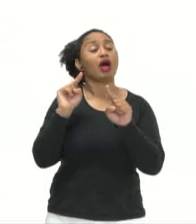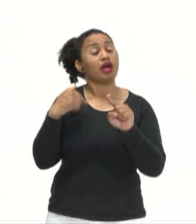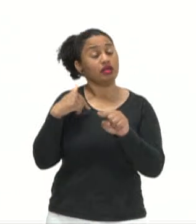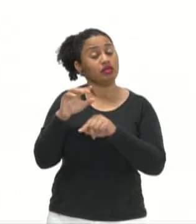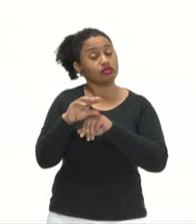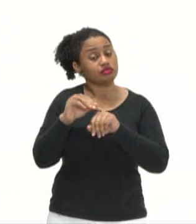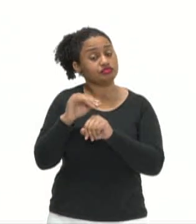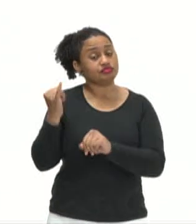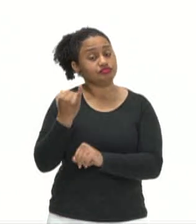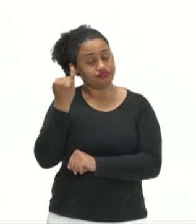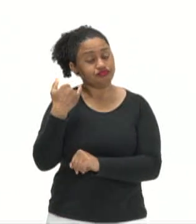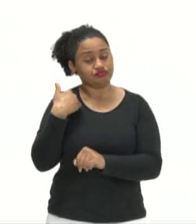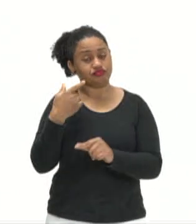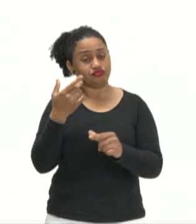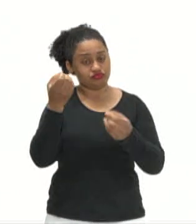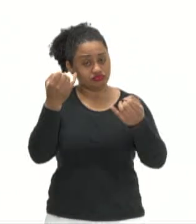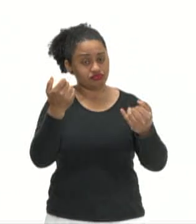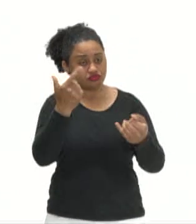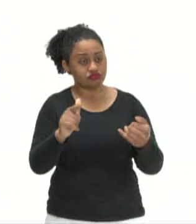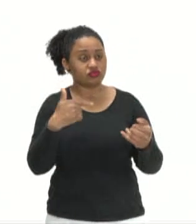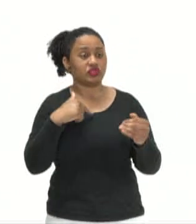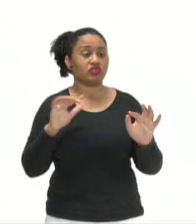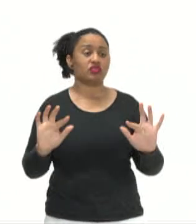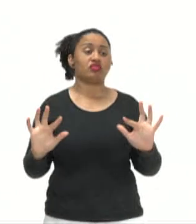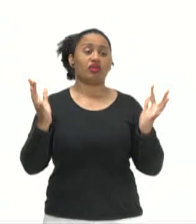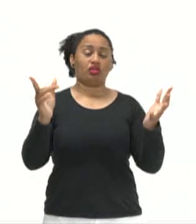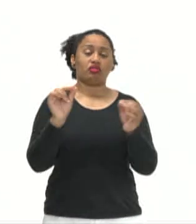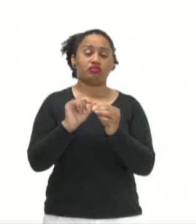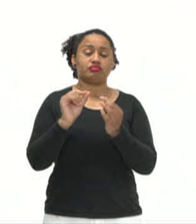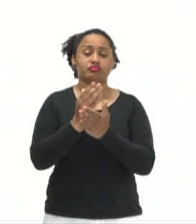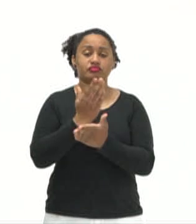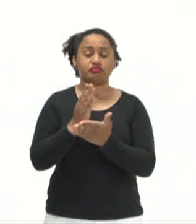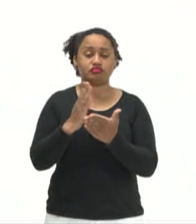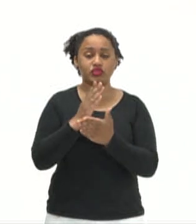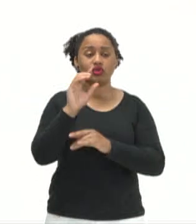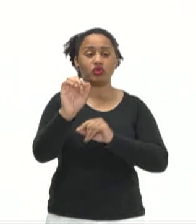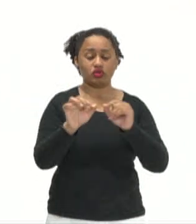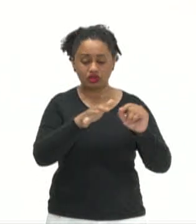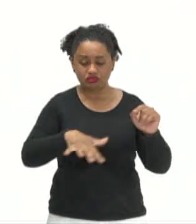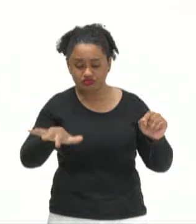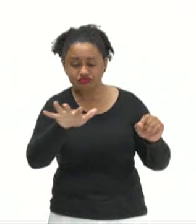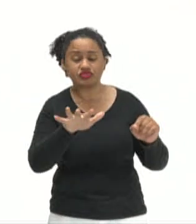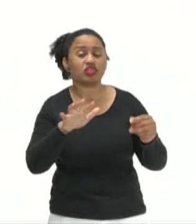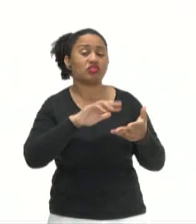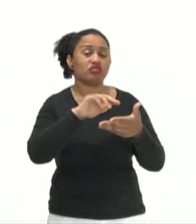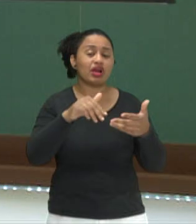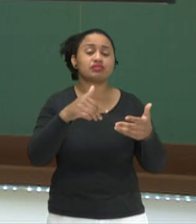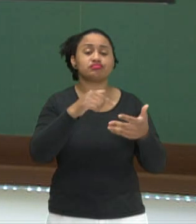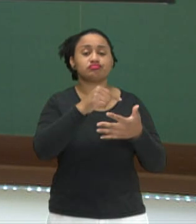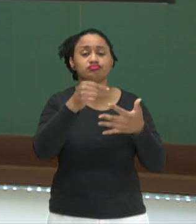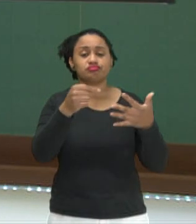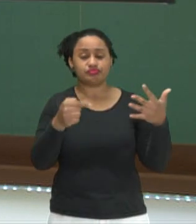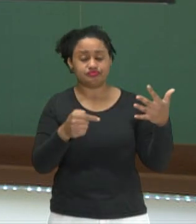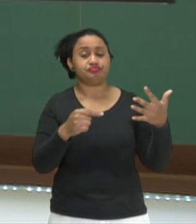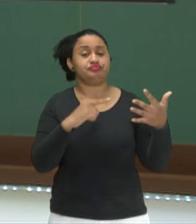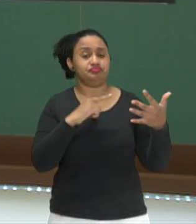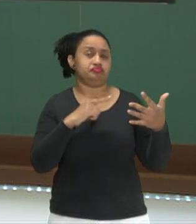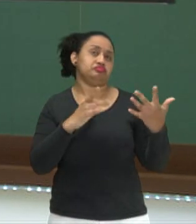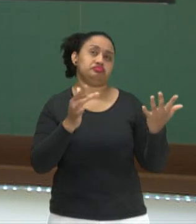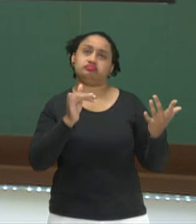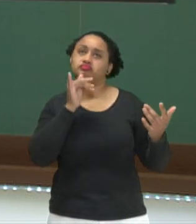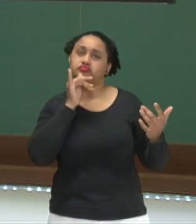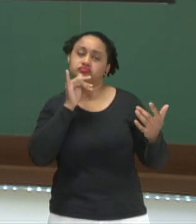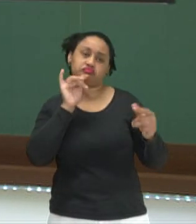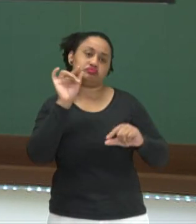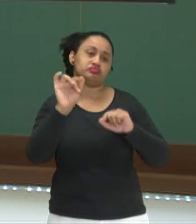importante. É um fenômeno que causa a separação de uma onda em vários componentes espectrais. Por exemplo, podemos